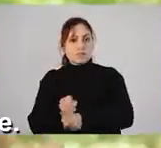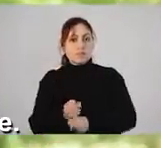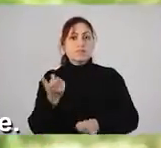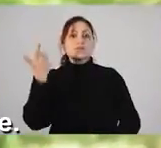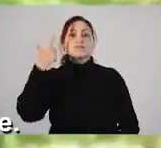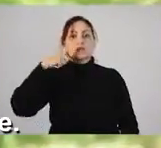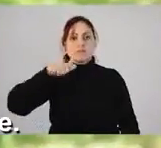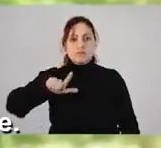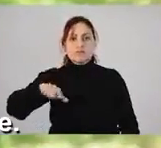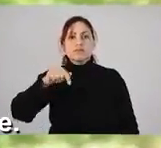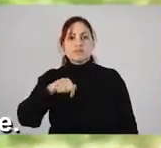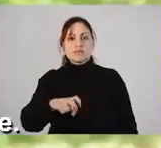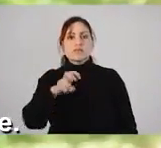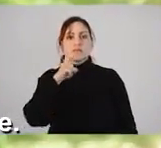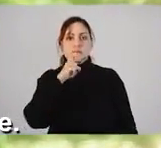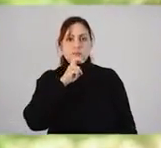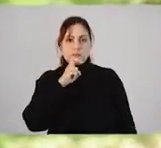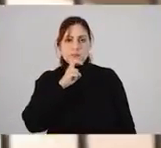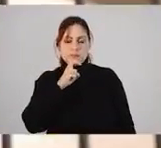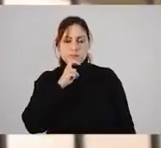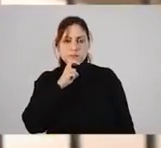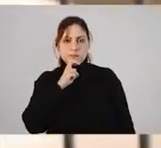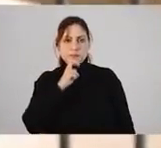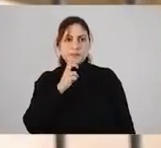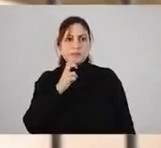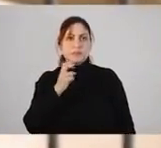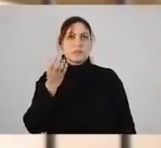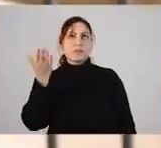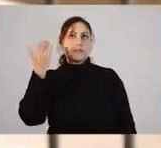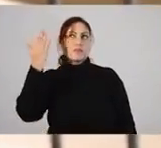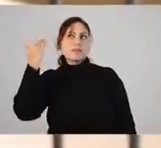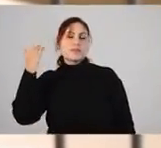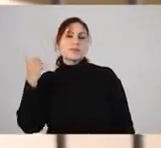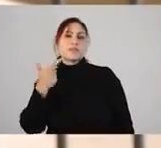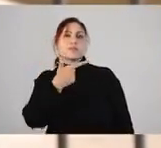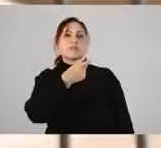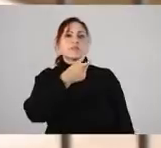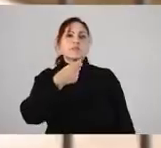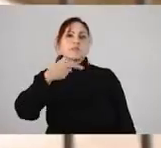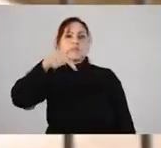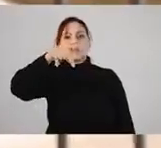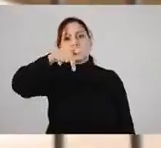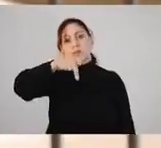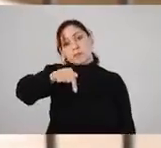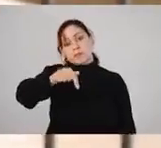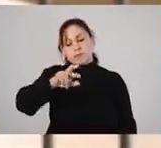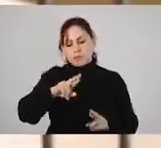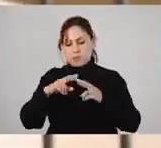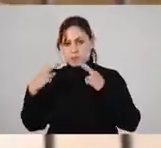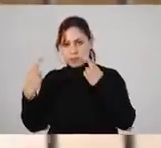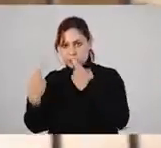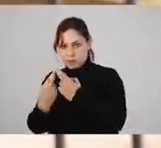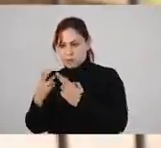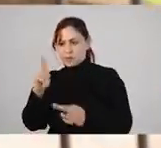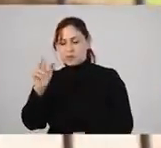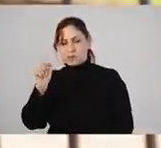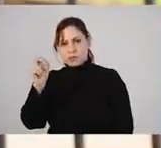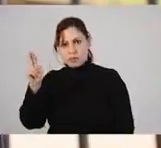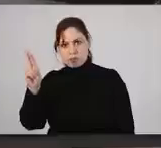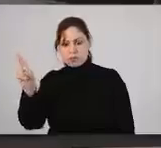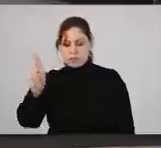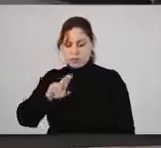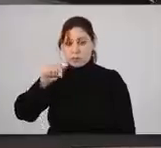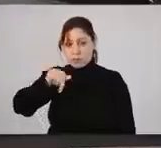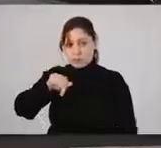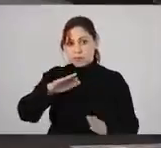reformas e diversas conquistas para a cidade. Tudo começou em 2007, quando nós se reunimos com o Raul